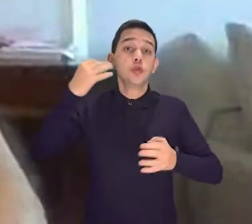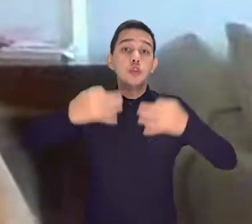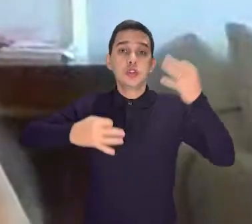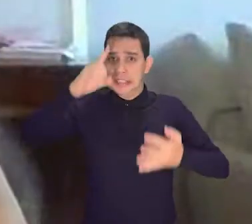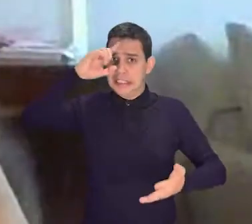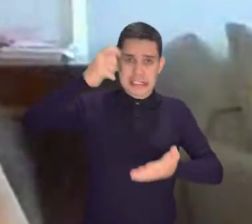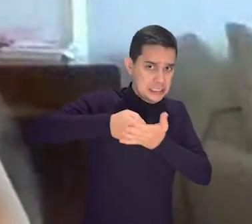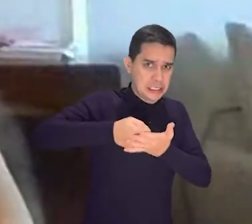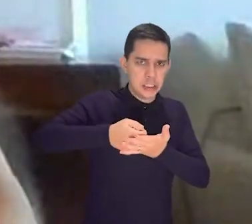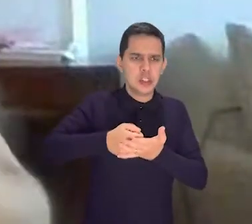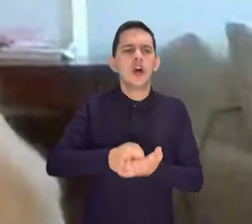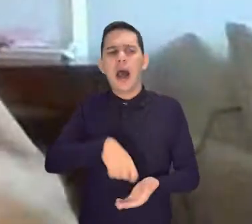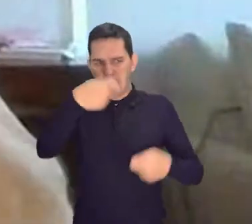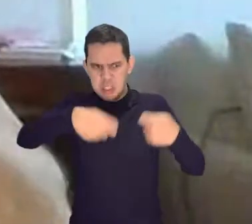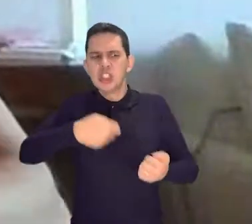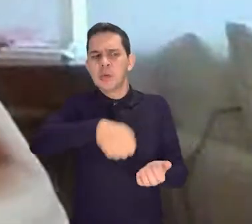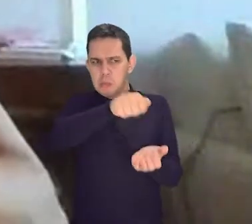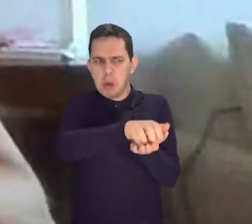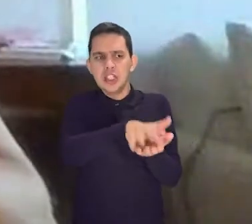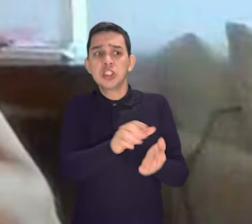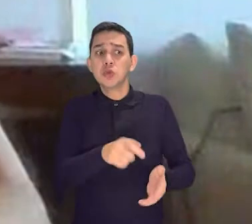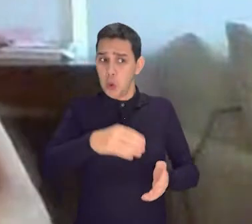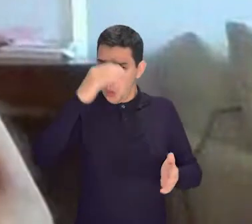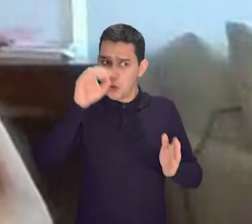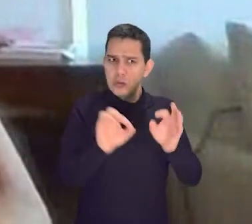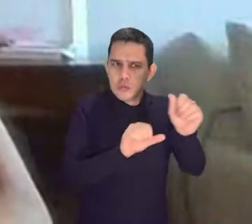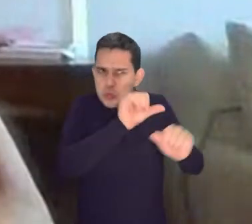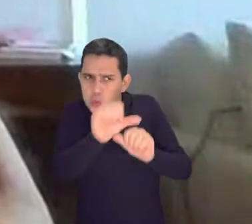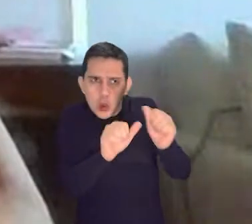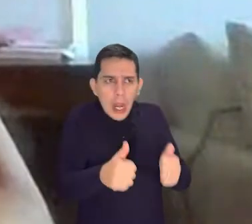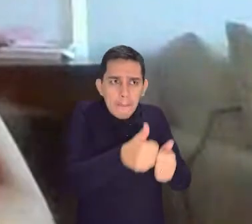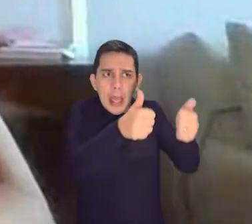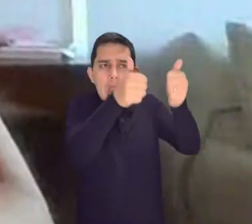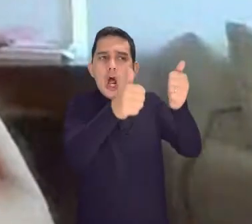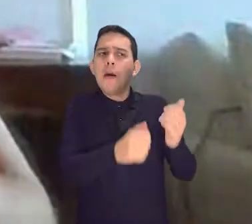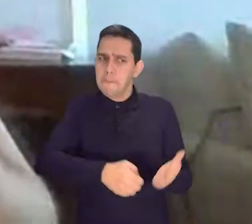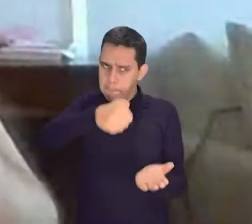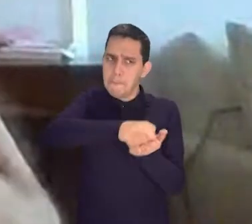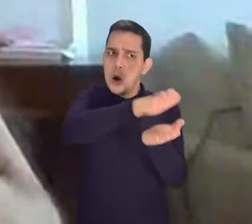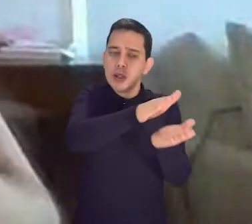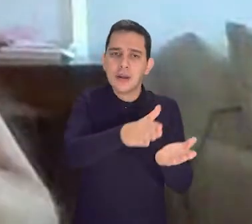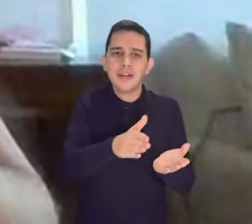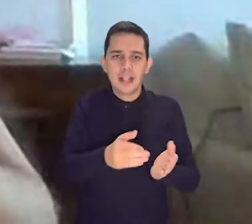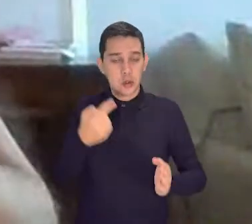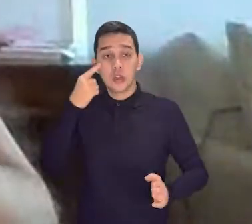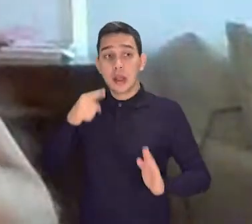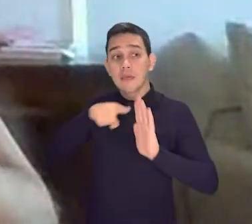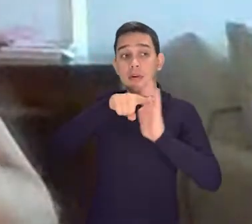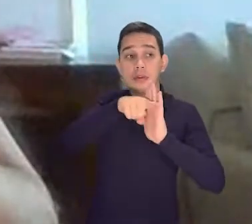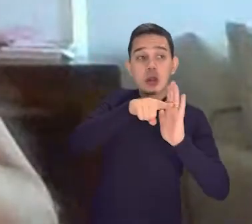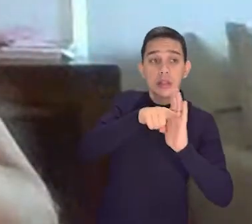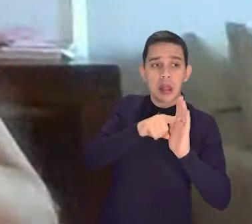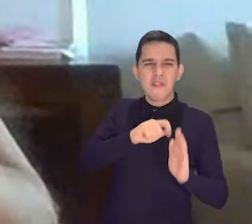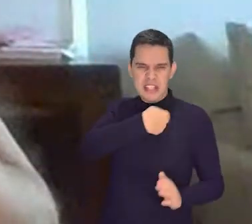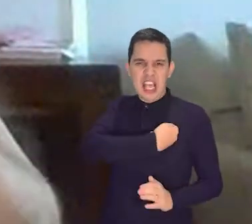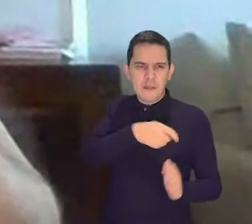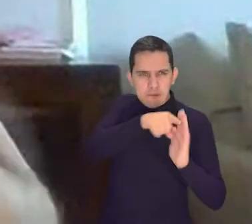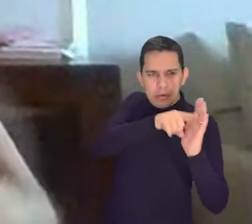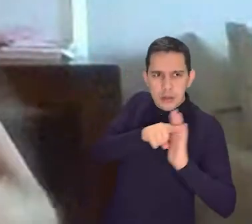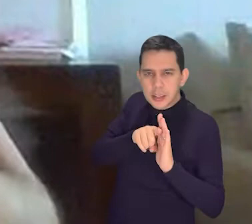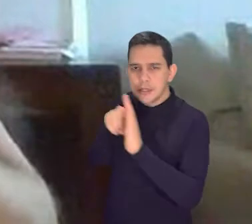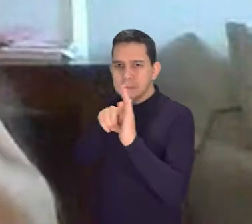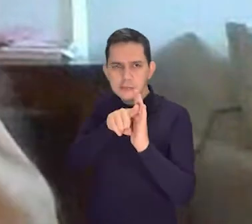judicial com condenação de obrigação de fazer a imposição de multa, porque é dessa forma que nós garantimos